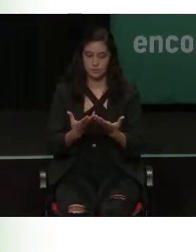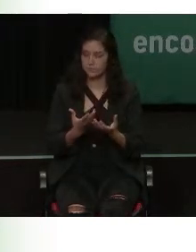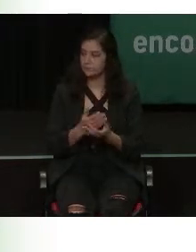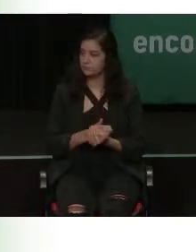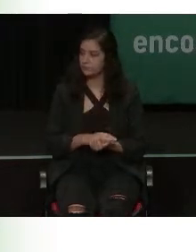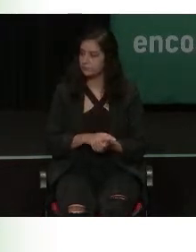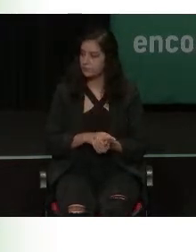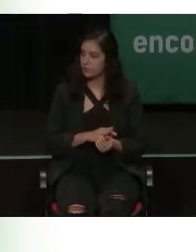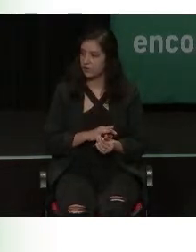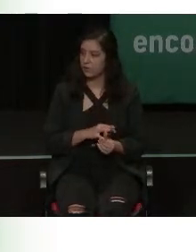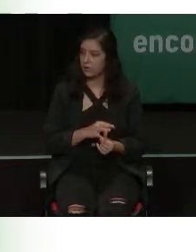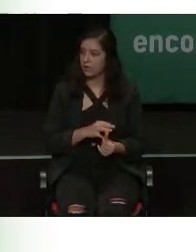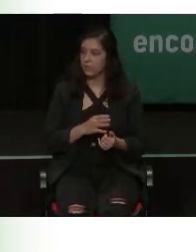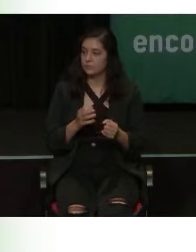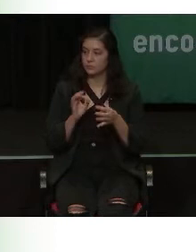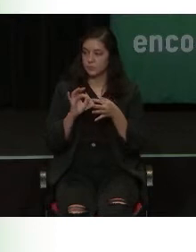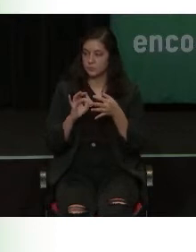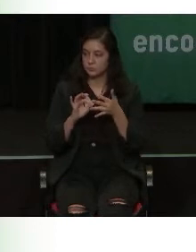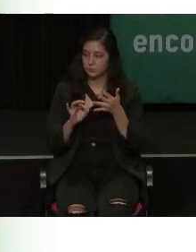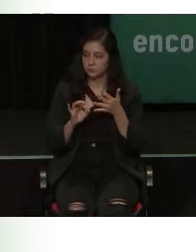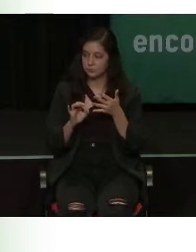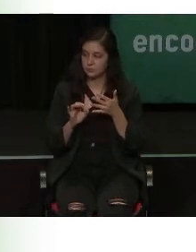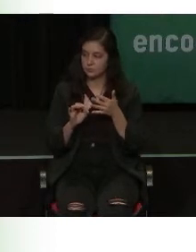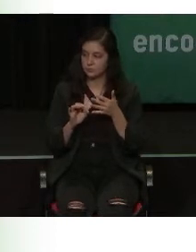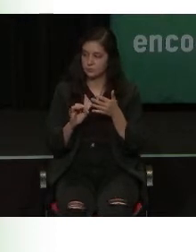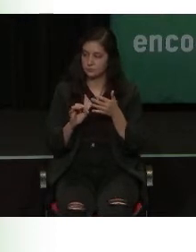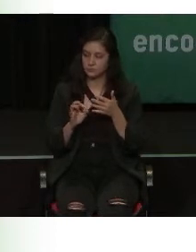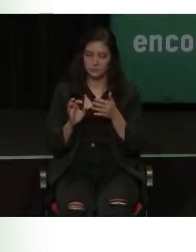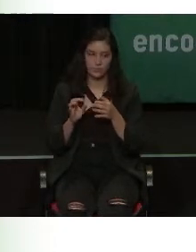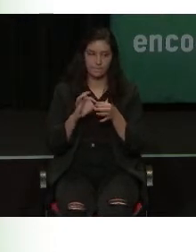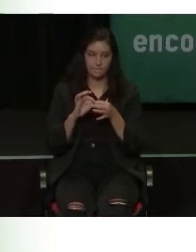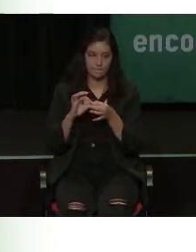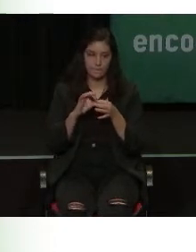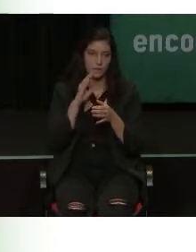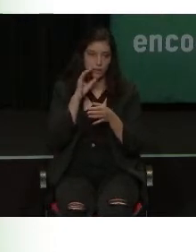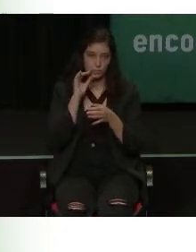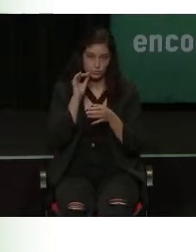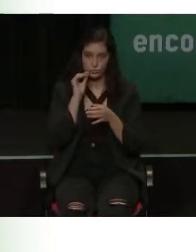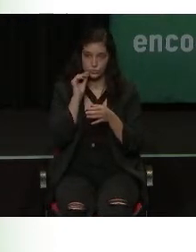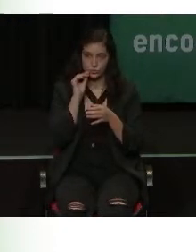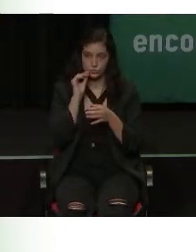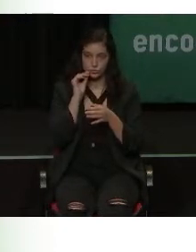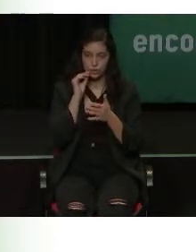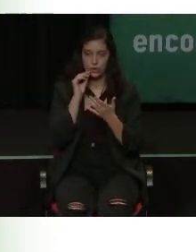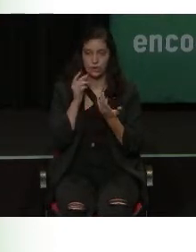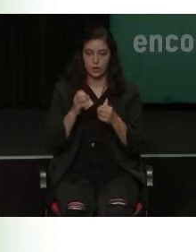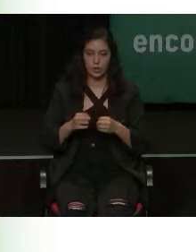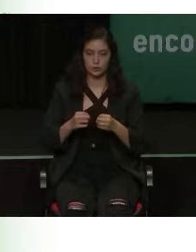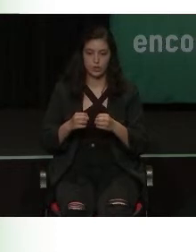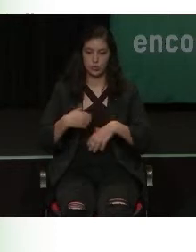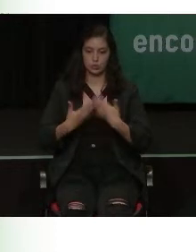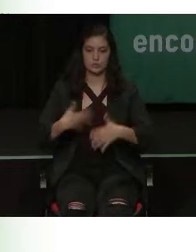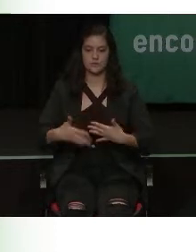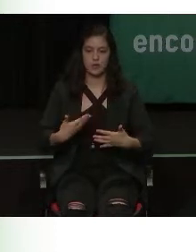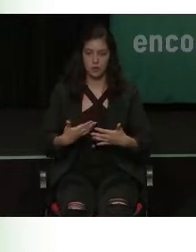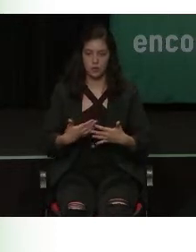Então, tendo por base estas premissas de que a vinculação na idade adulta e a impulsividade podem ser aqui